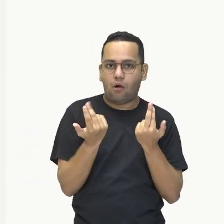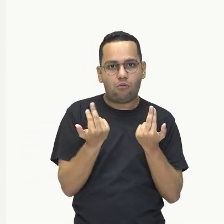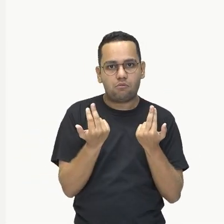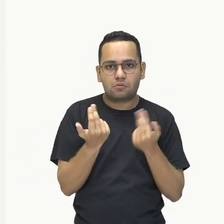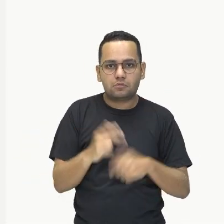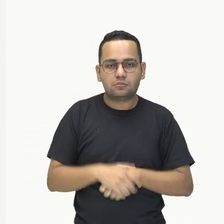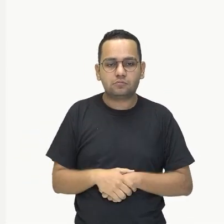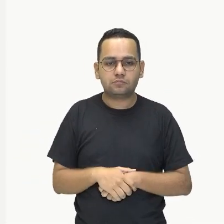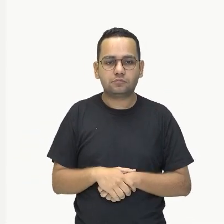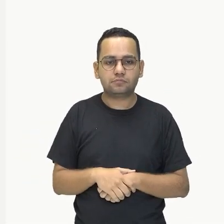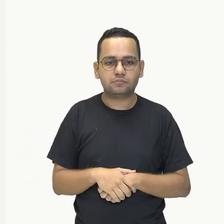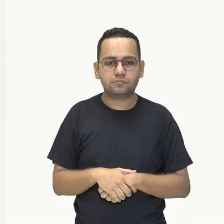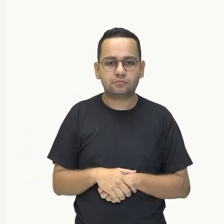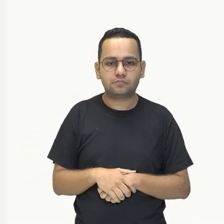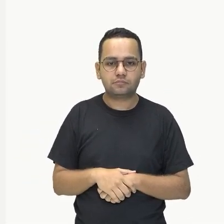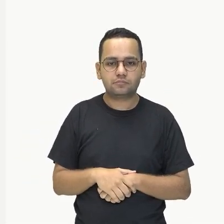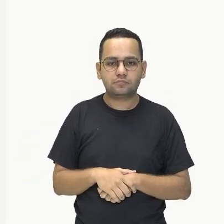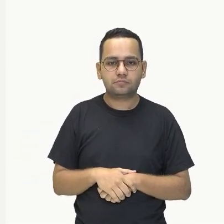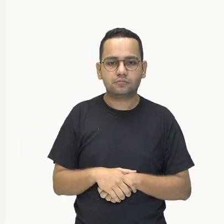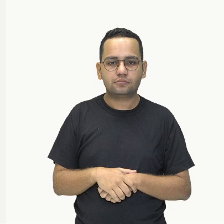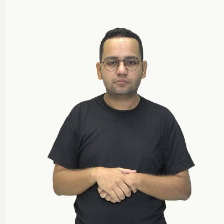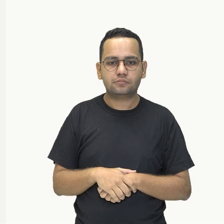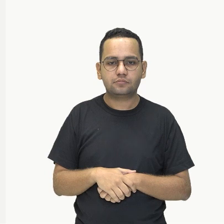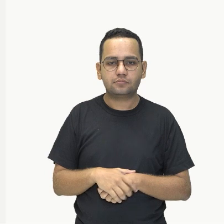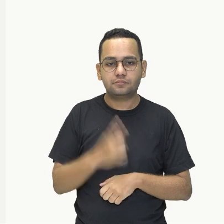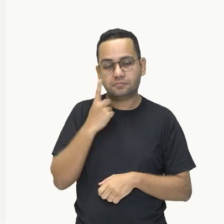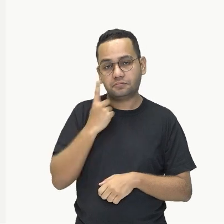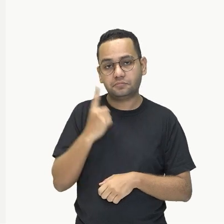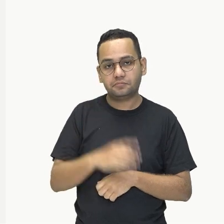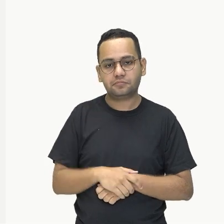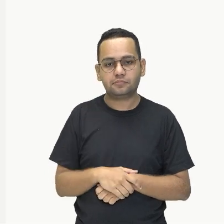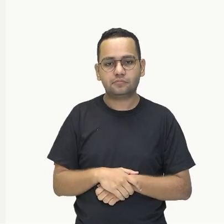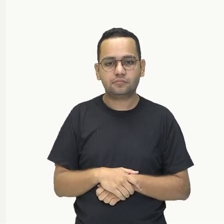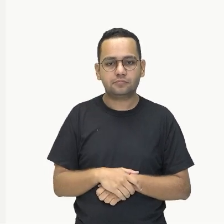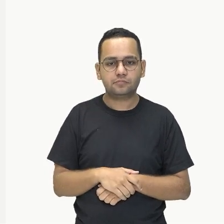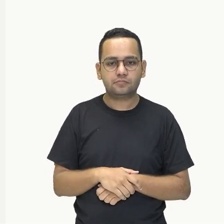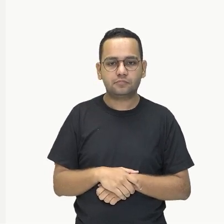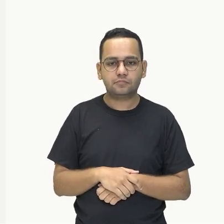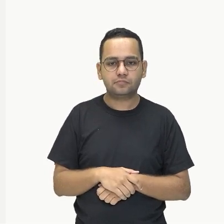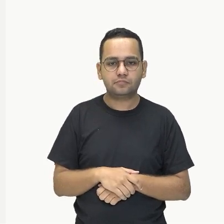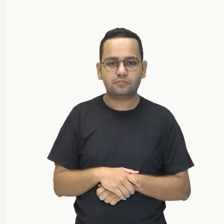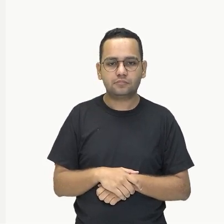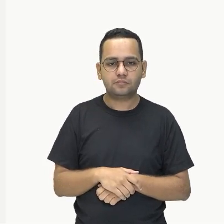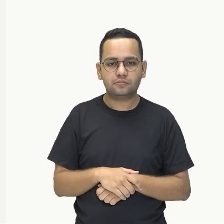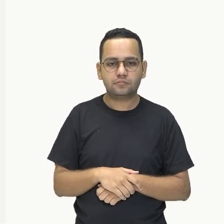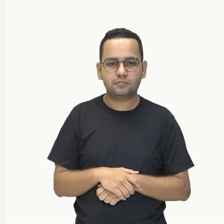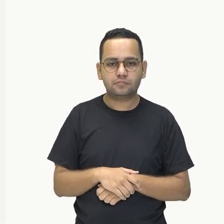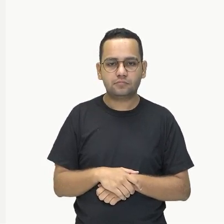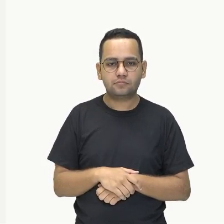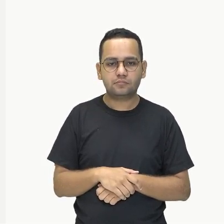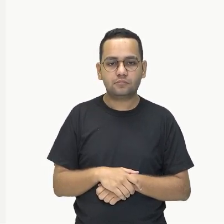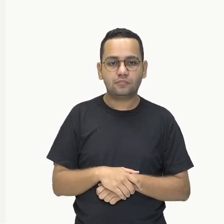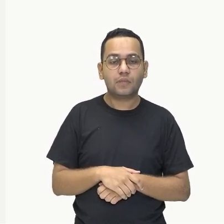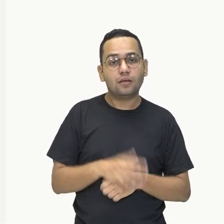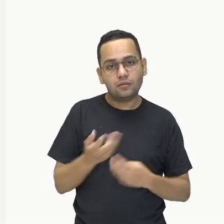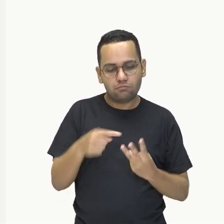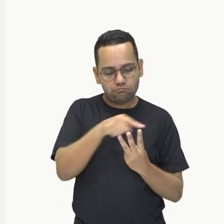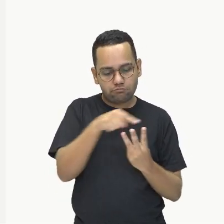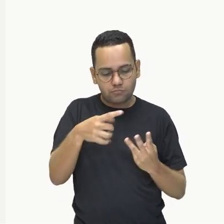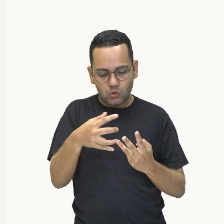x mais 1x mais 2x. Então, aqui ao todo eu